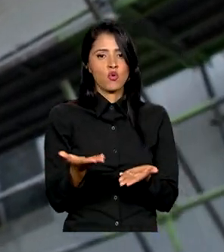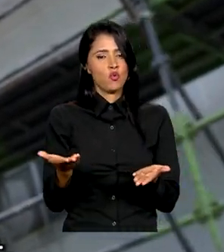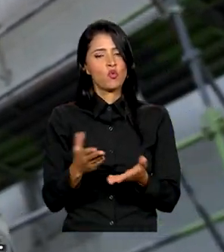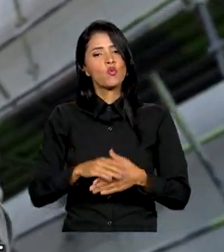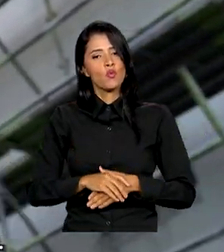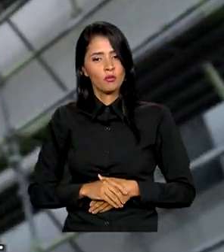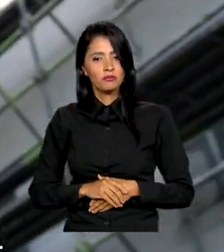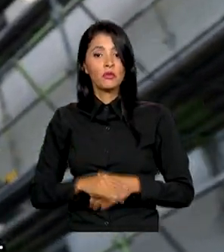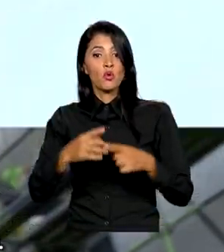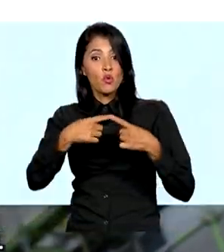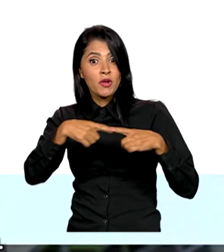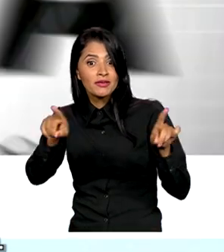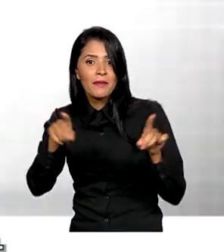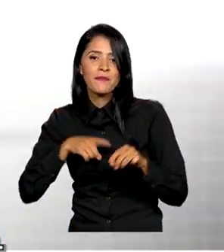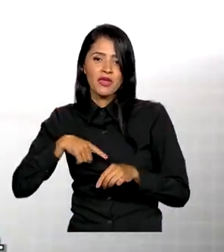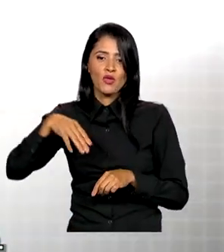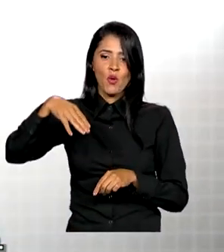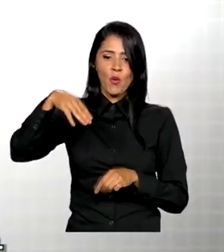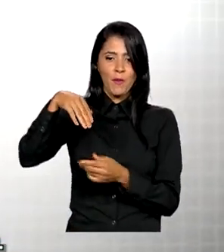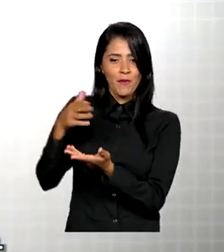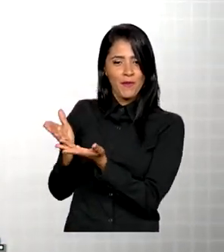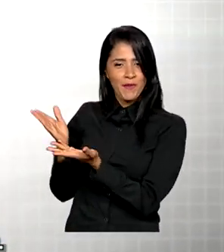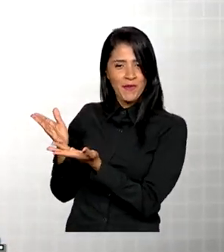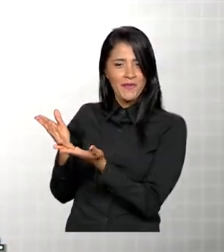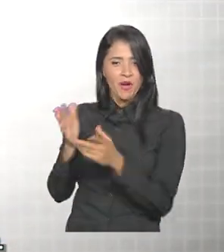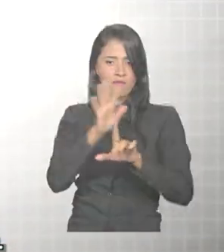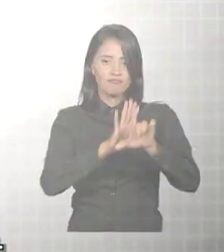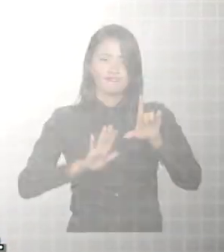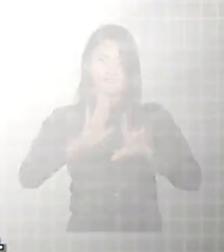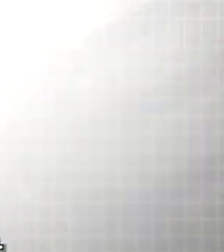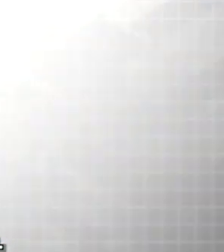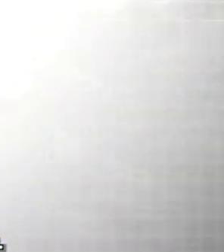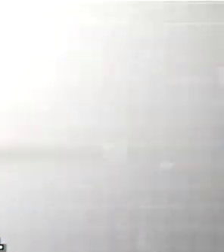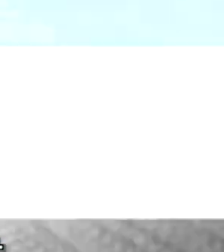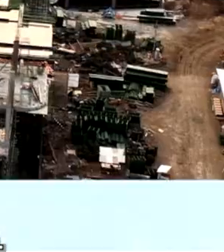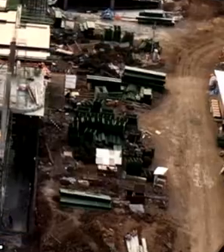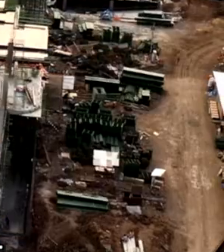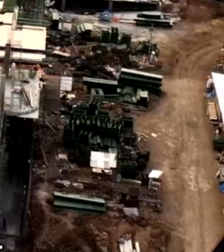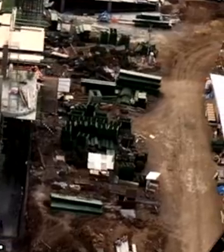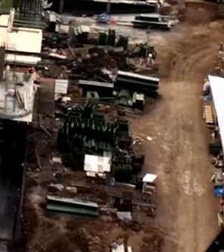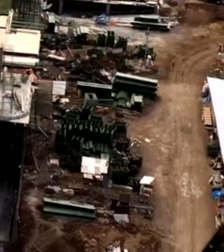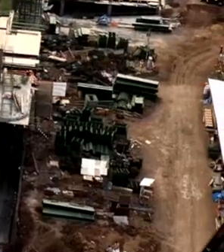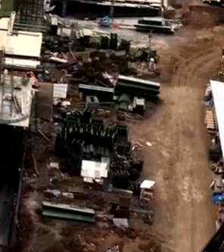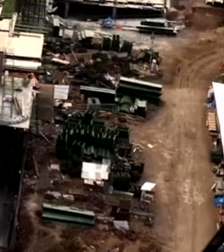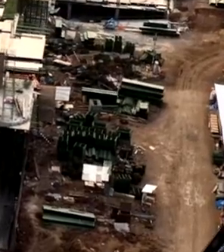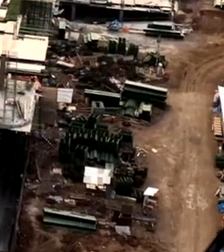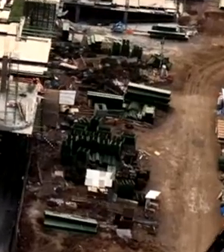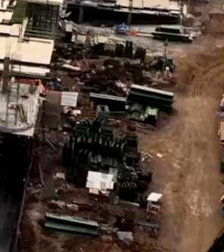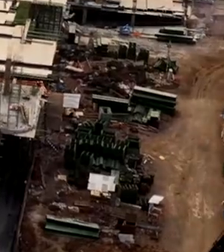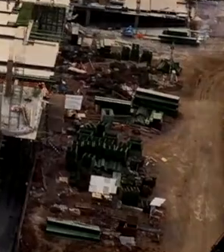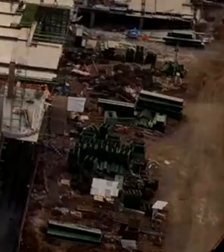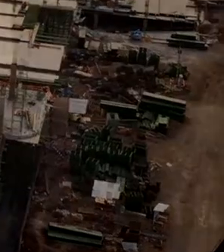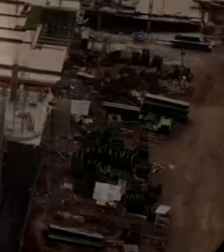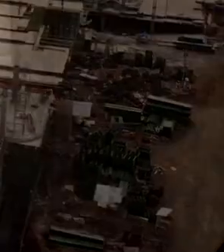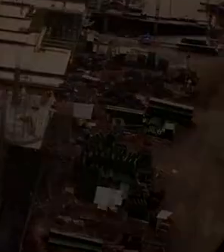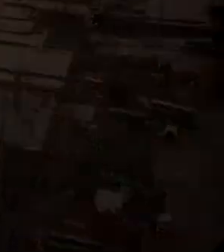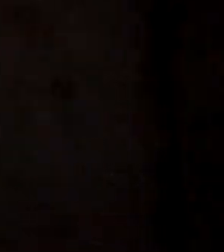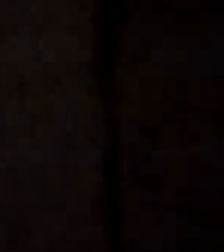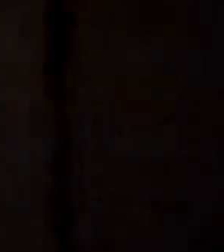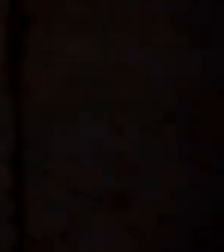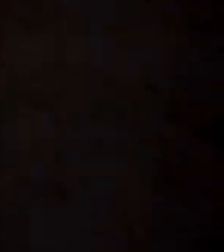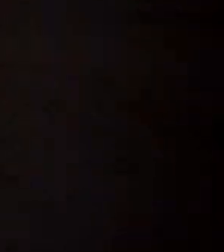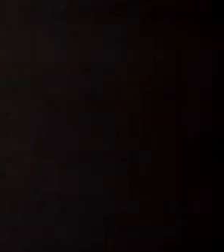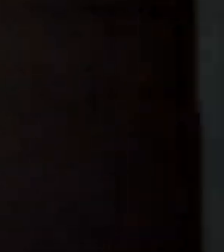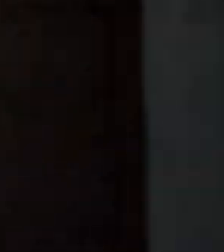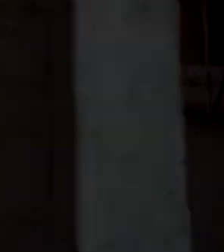agora, com o lançamento do Mãos à Obra, a plataforma de monitoramento de obras paradas. Ela, o governo federal vai